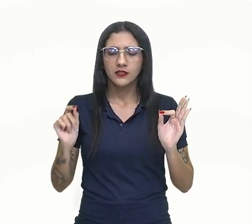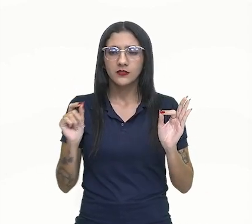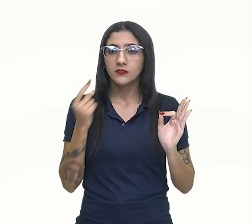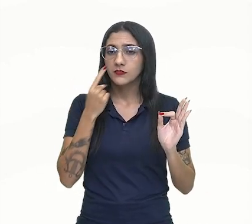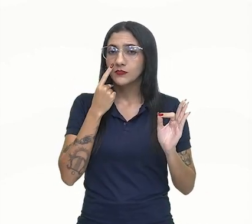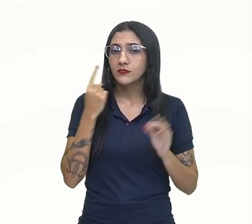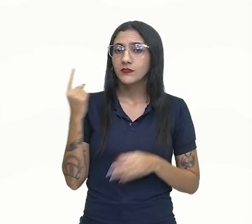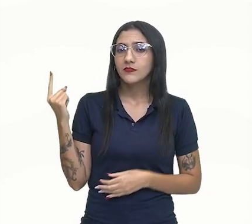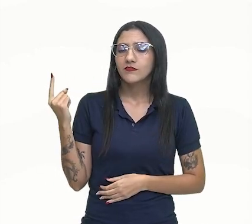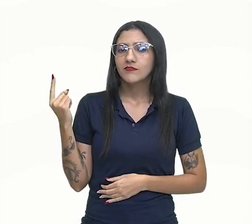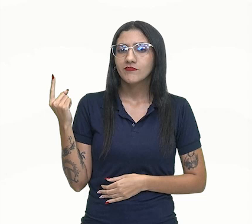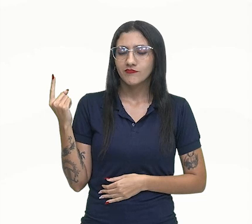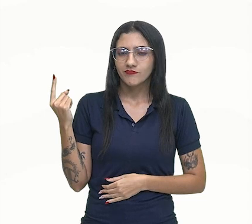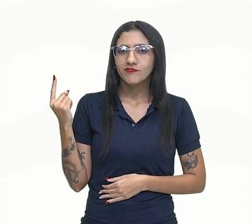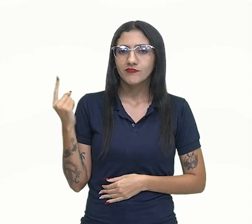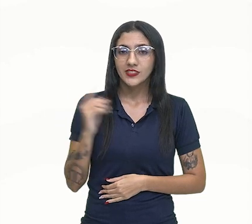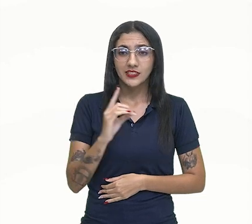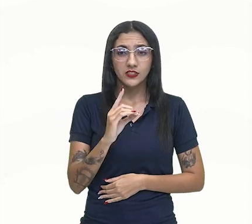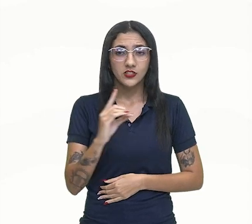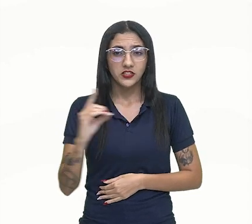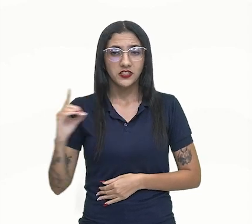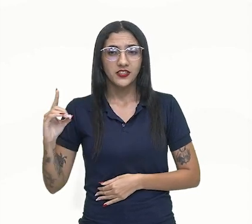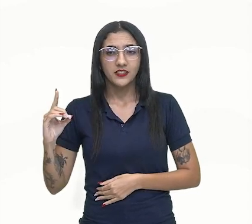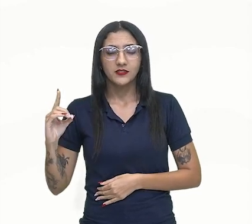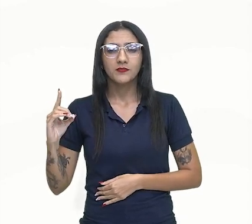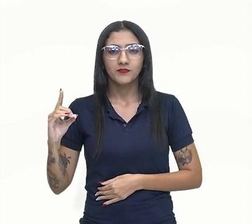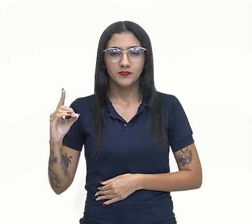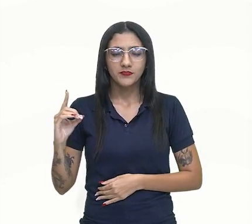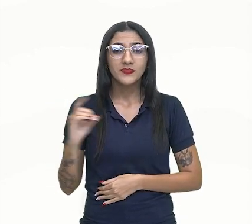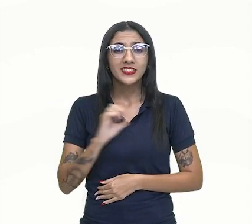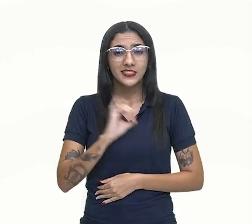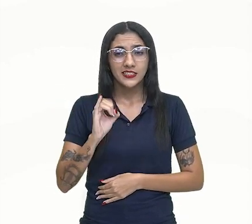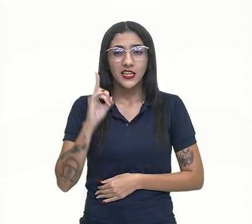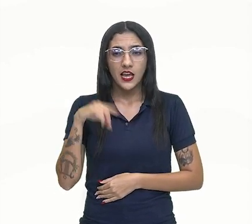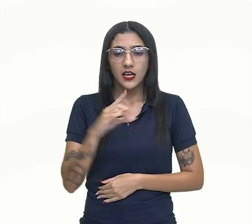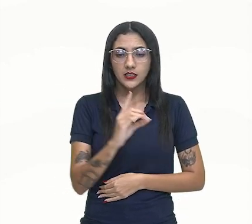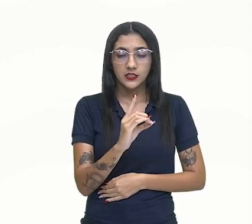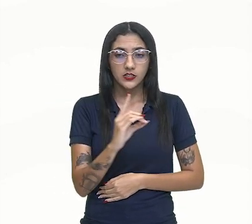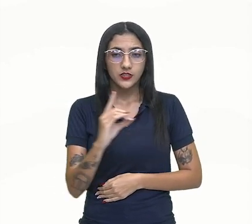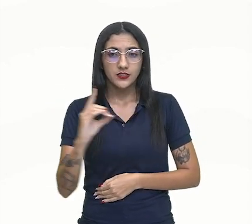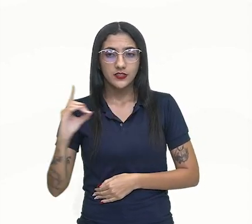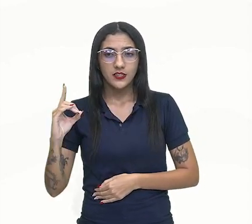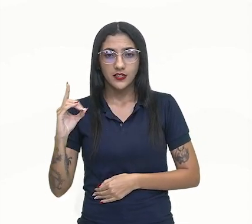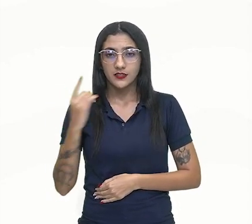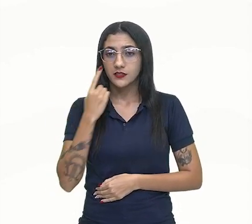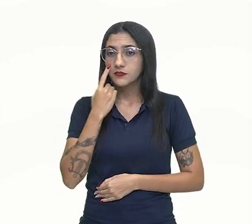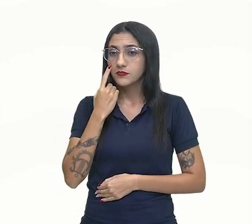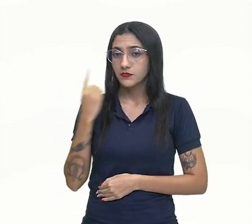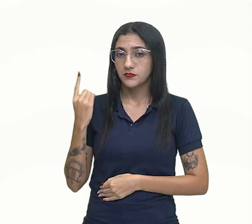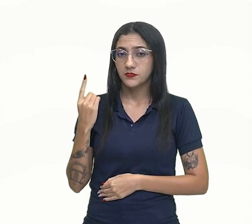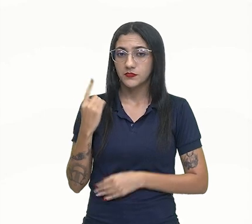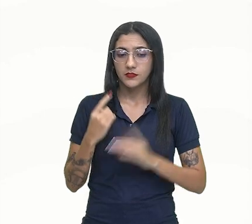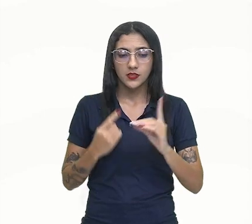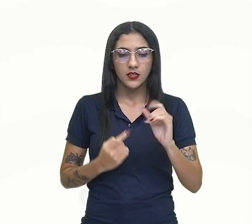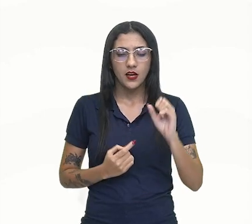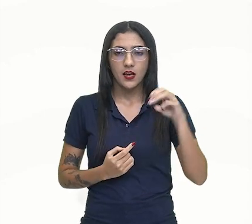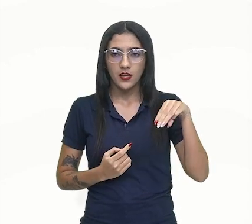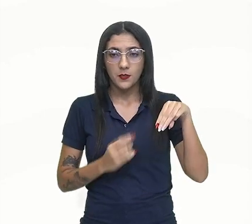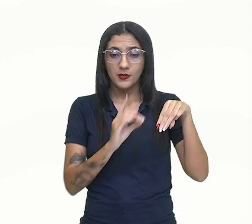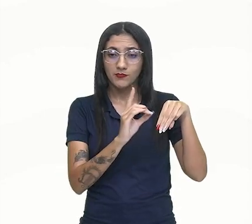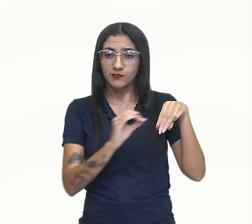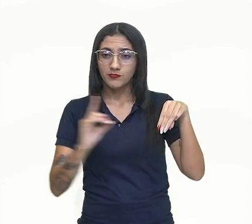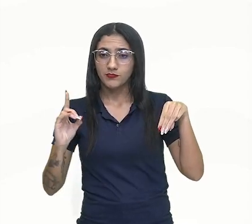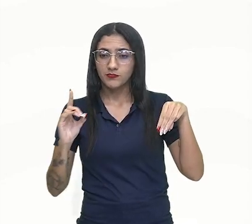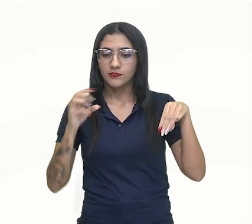ó? Ela está indo para a direita, né? Se a seta está indo para a direita, eu estou em decâmetro, quero ir para